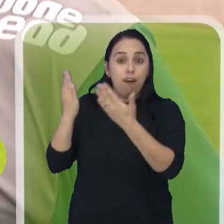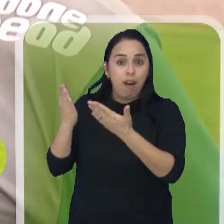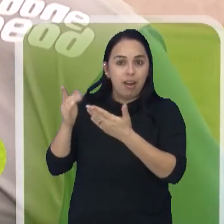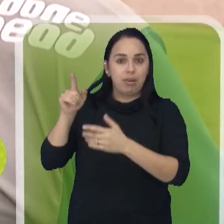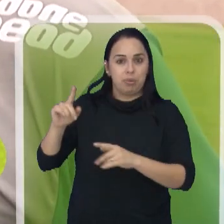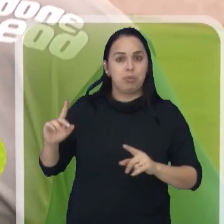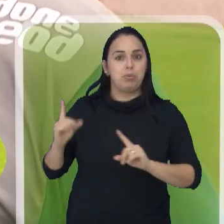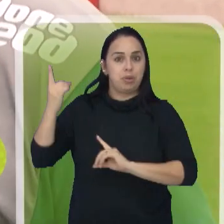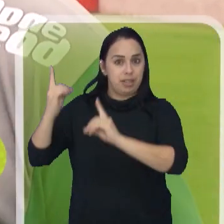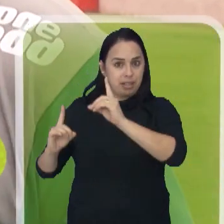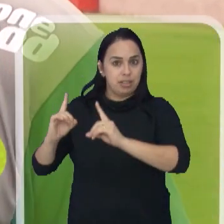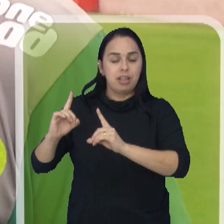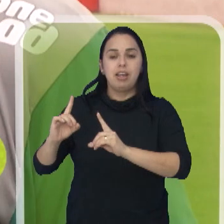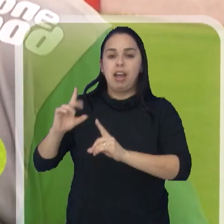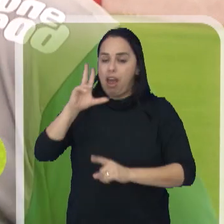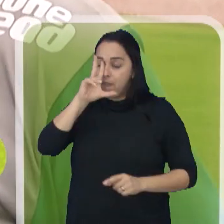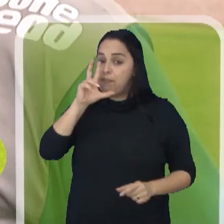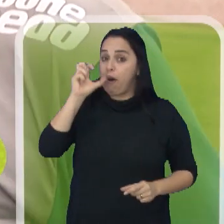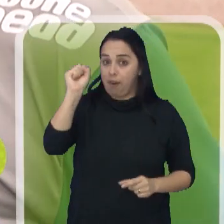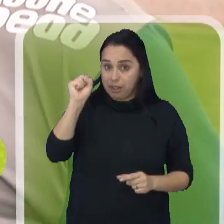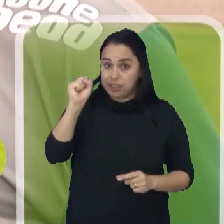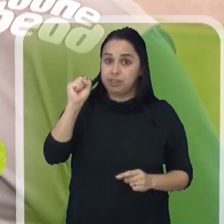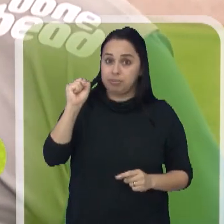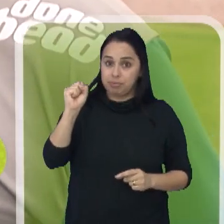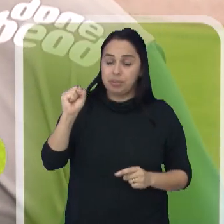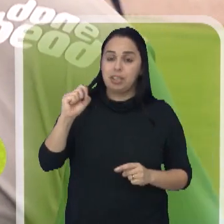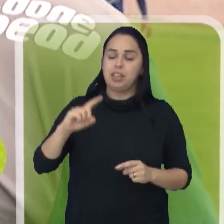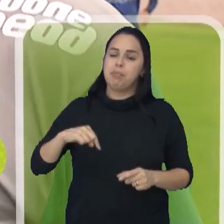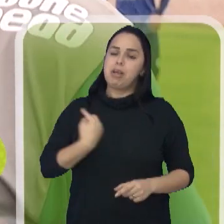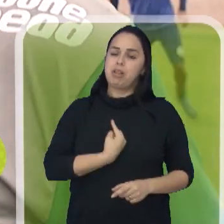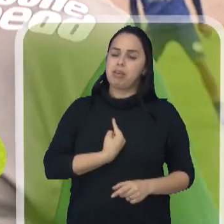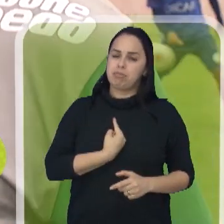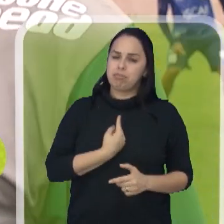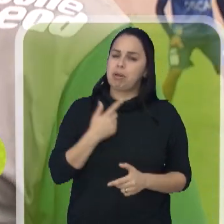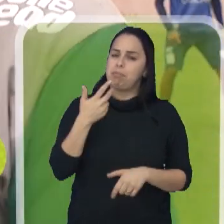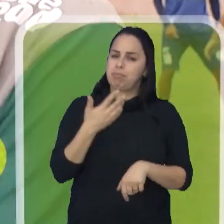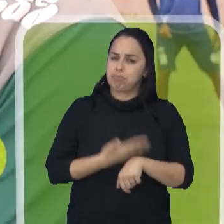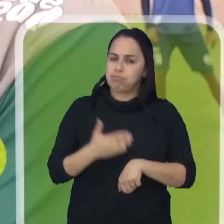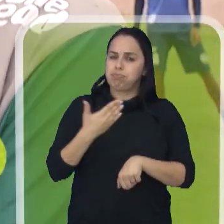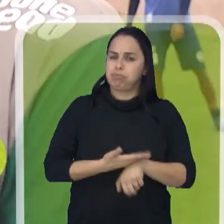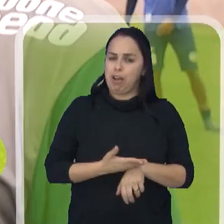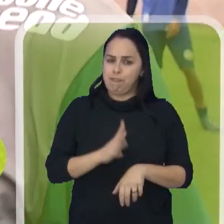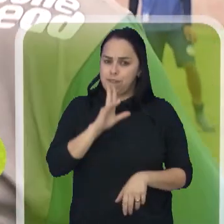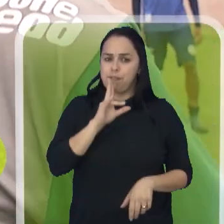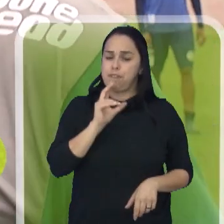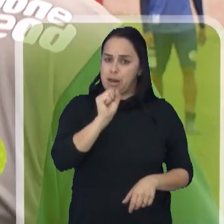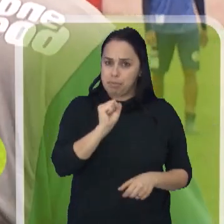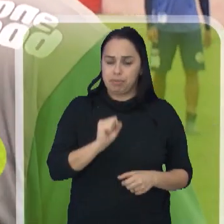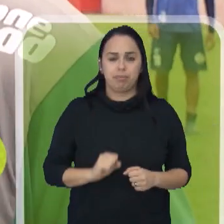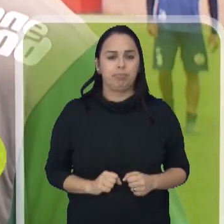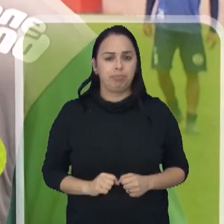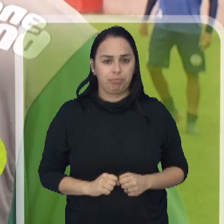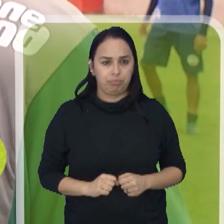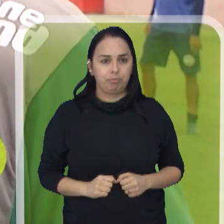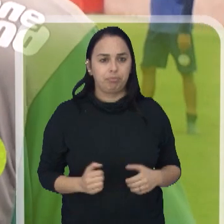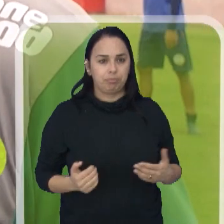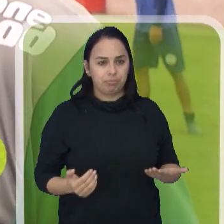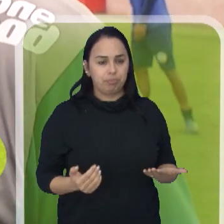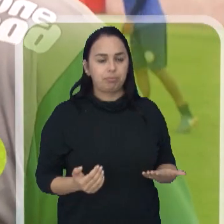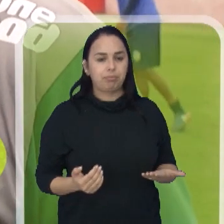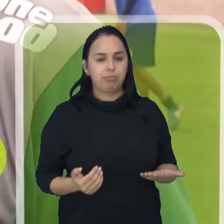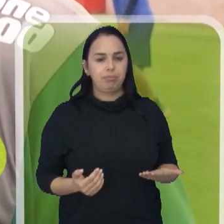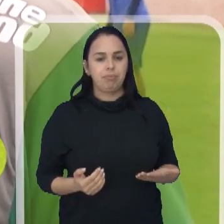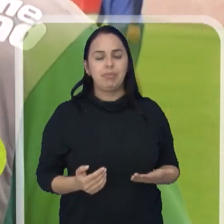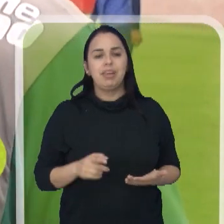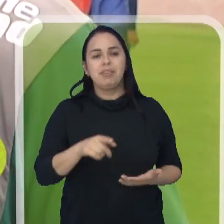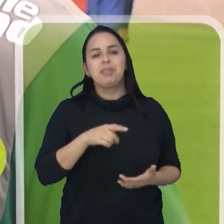forte, jogando seus domínios. Então, trabalhamos firme para que a gente possa fazer um grande jogo e trazer um bom resultado para casa. Nessa